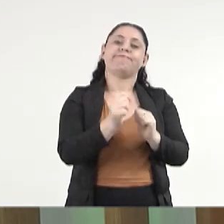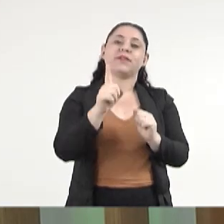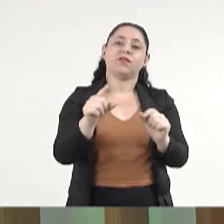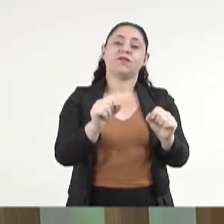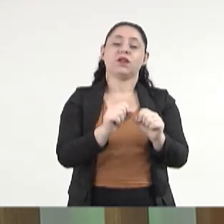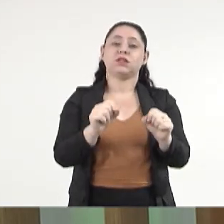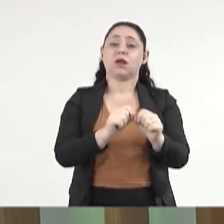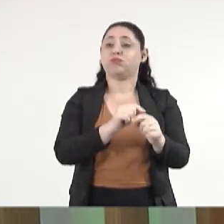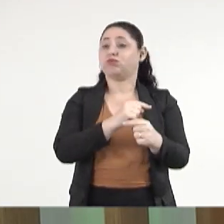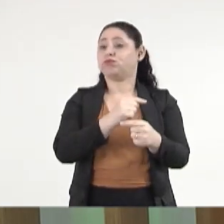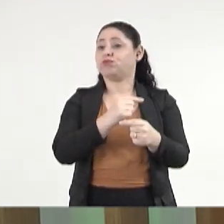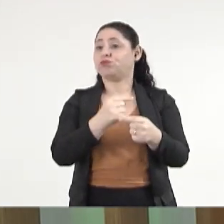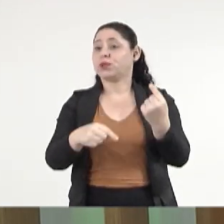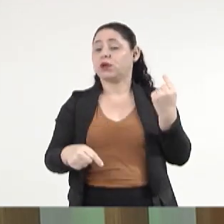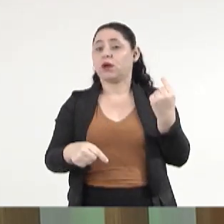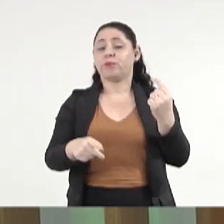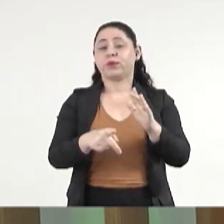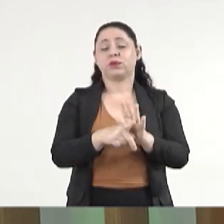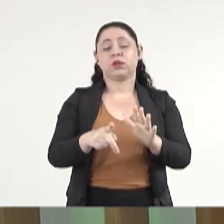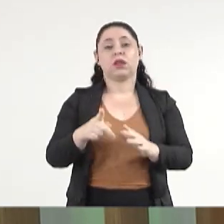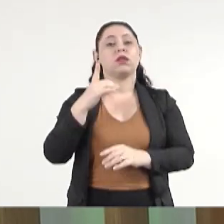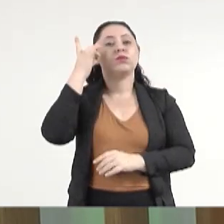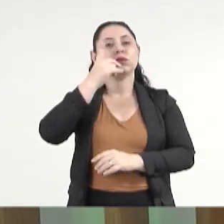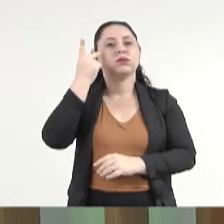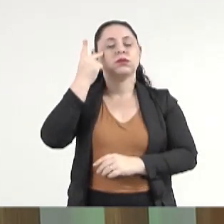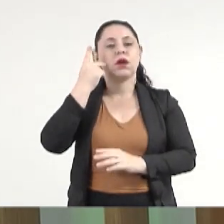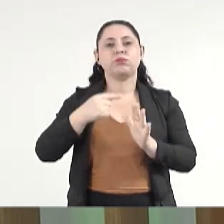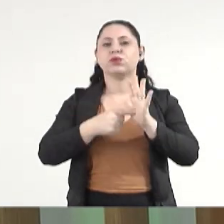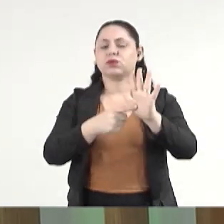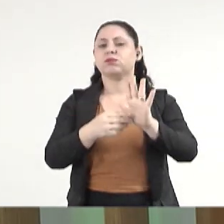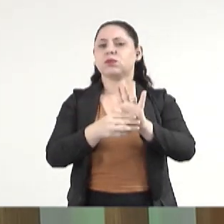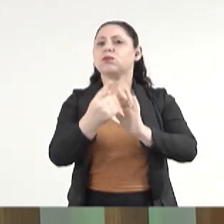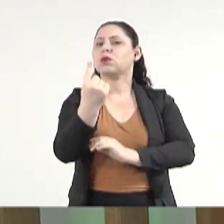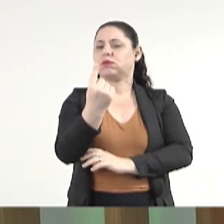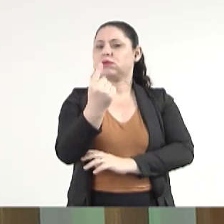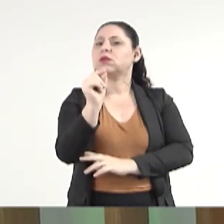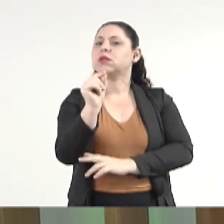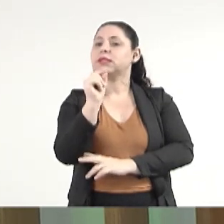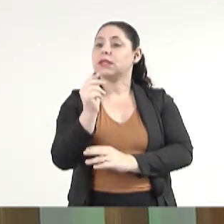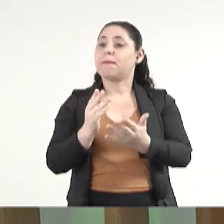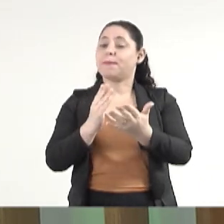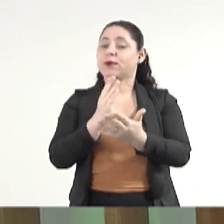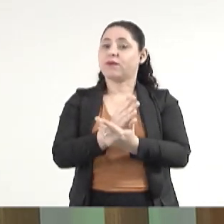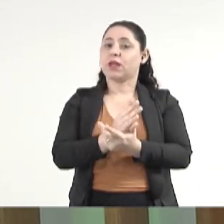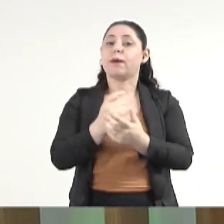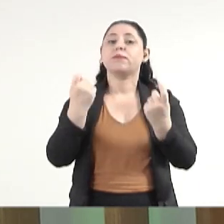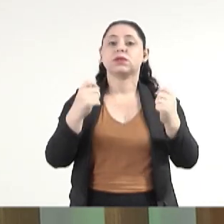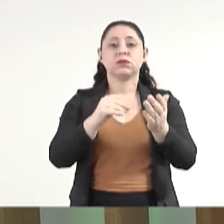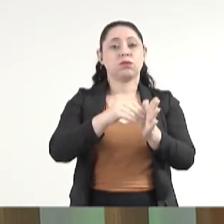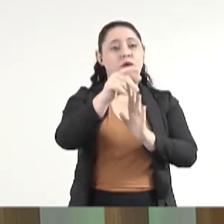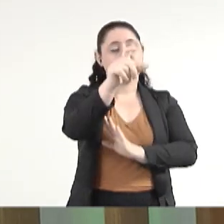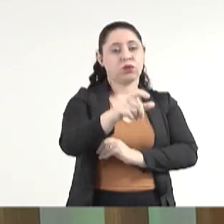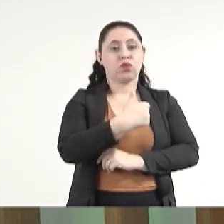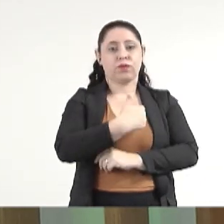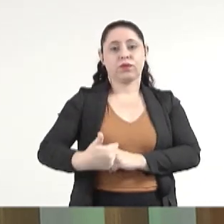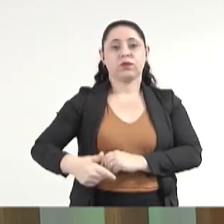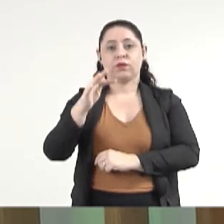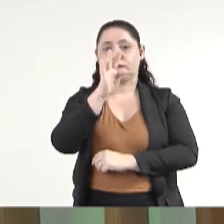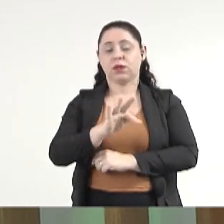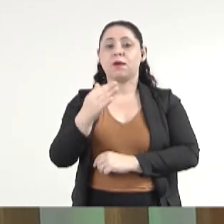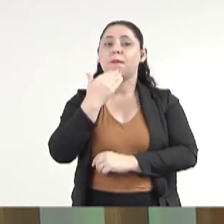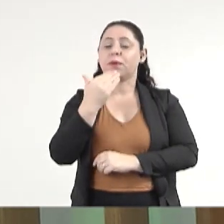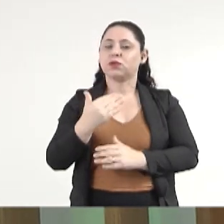para fazer apostas online. O deputado Pedro Kemp, na sessão de hoje, apresentou uma indicação que, se aprovada, deve ser encaminhada ao governo